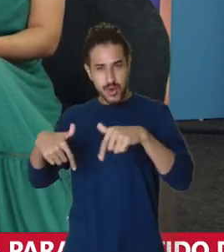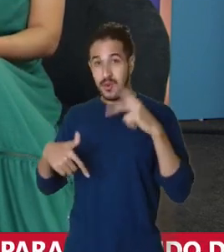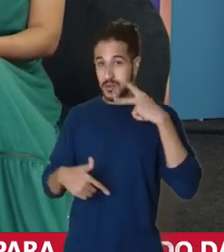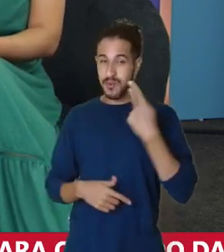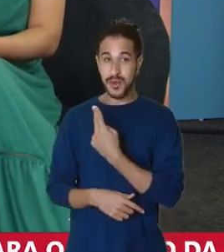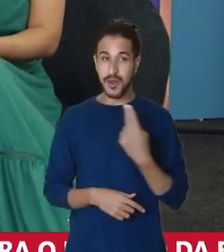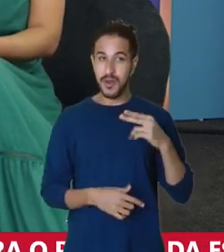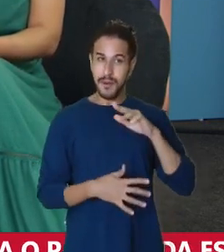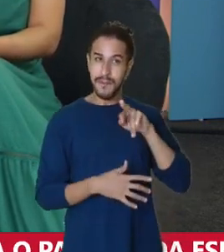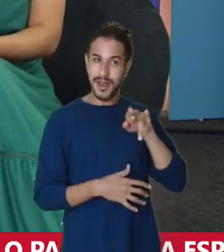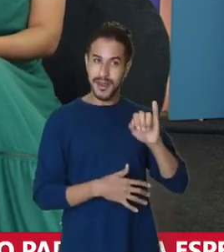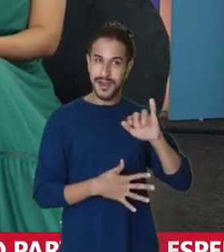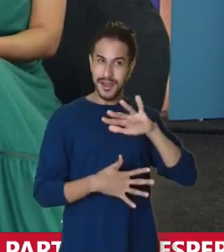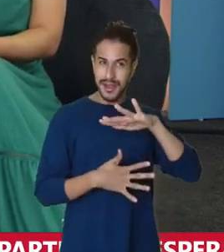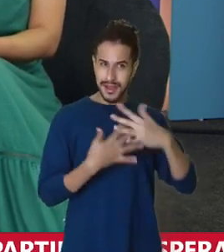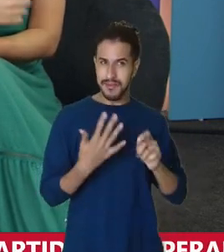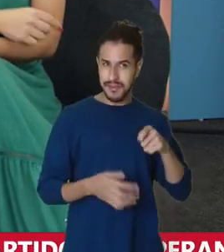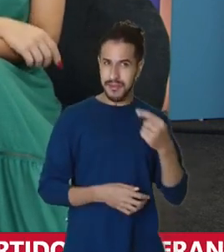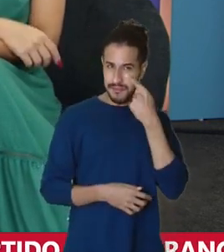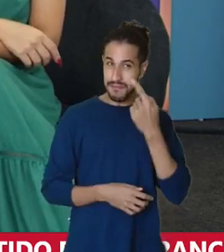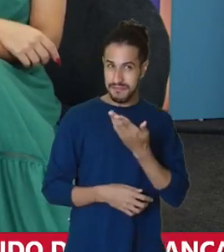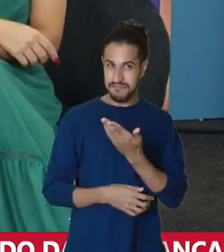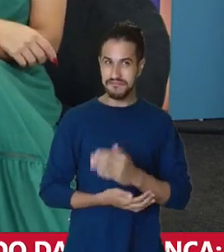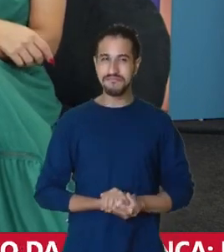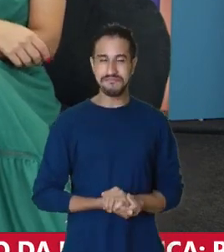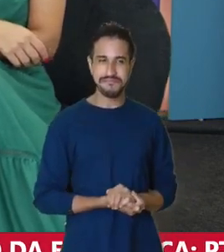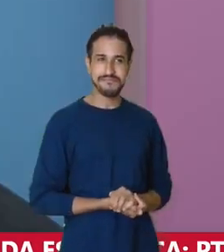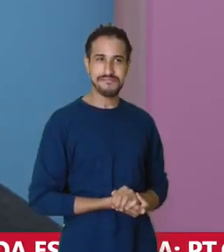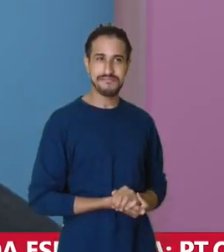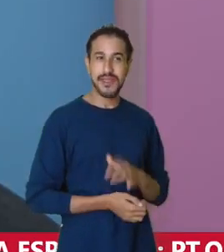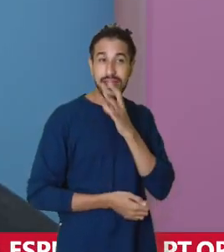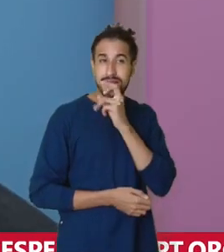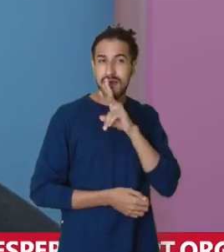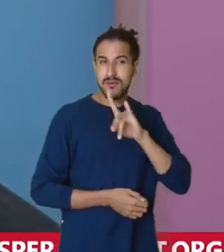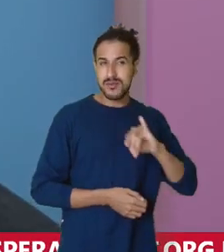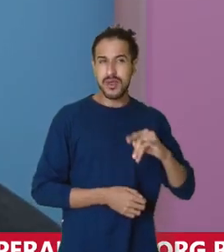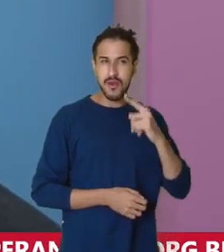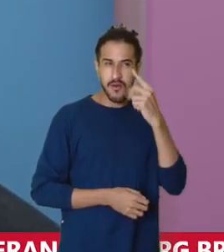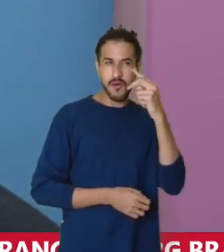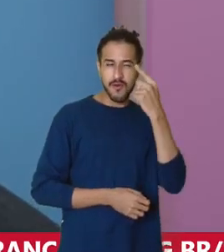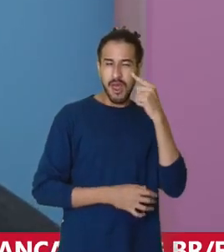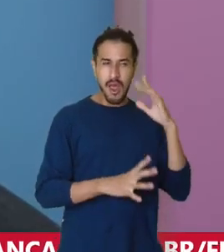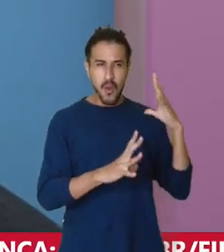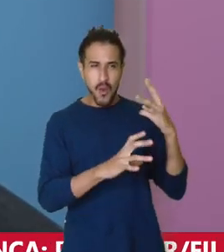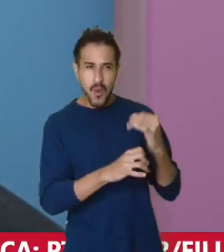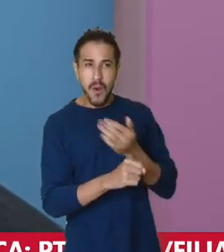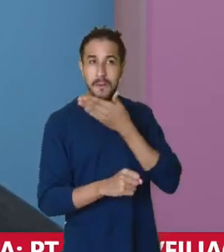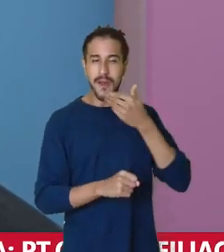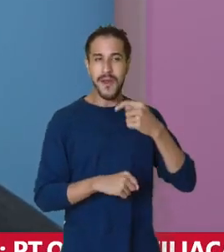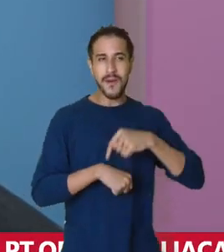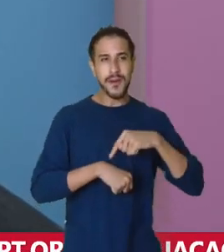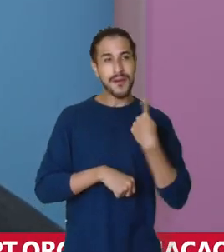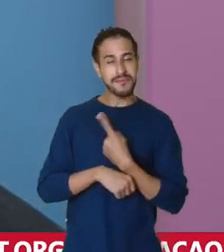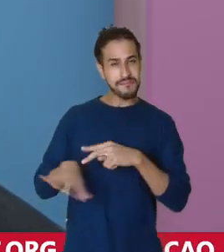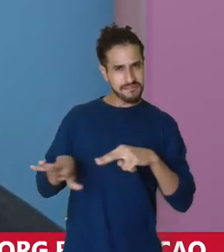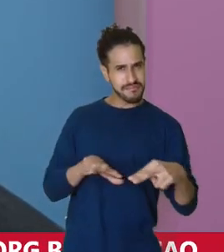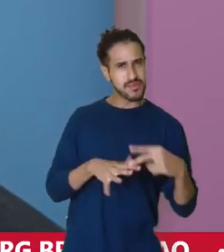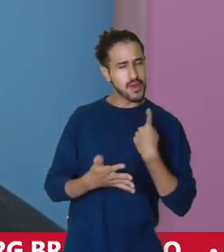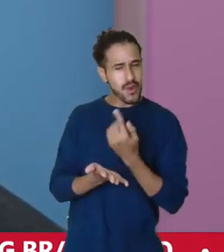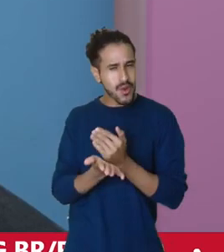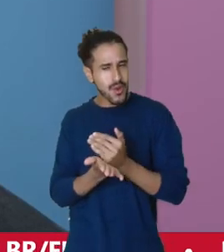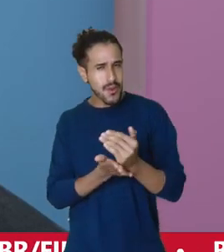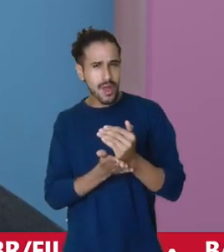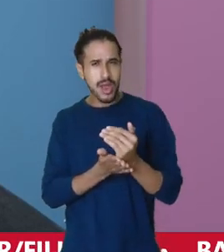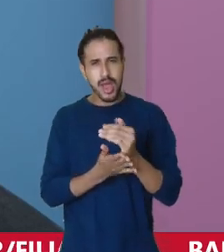Eu sou a Mariana Jacob e esse é meu sinal em Libras. Sábado é dia de revermos os melhores momentos da nossa semana e a gente começa